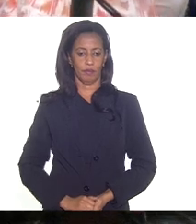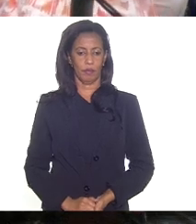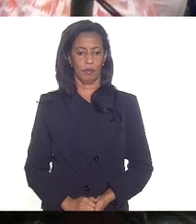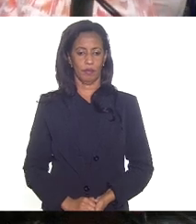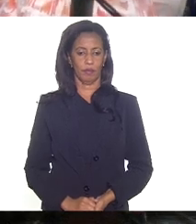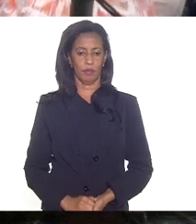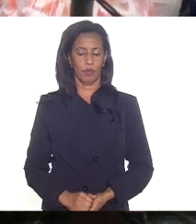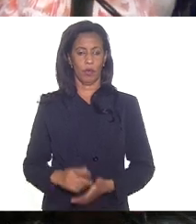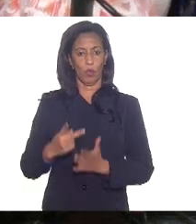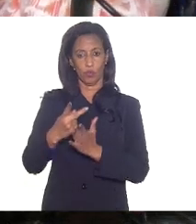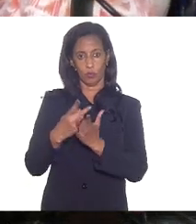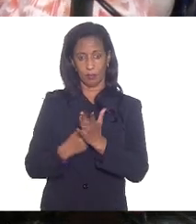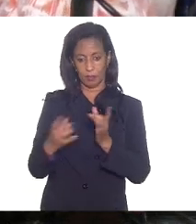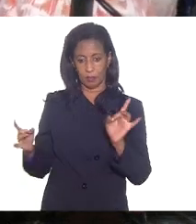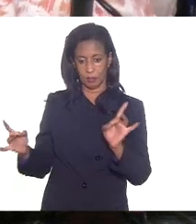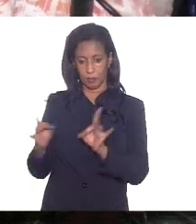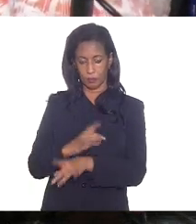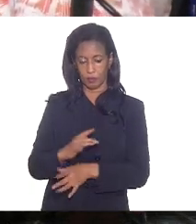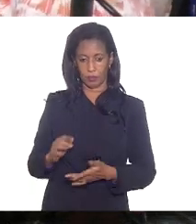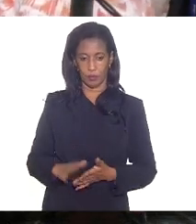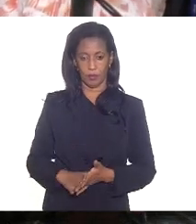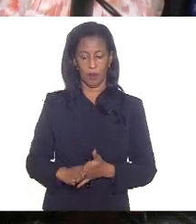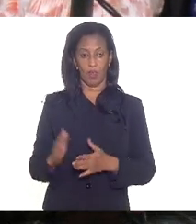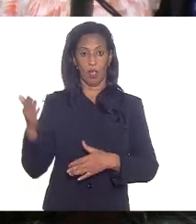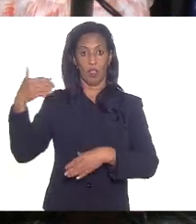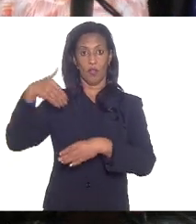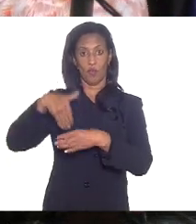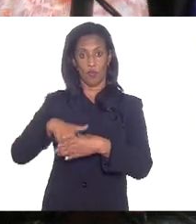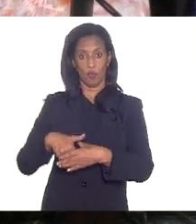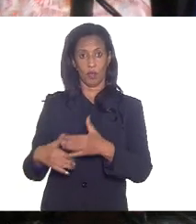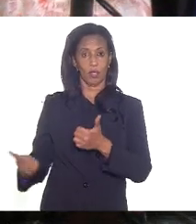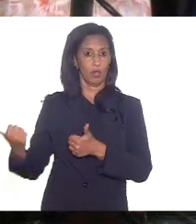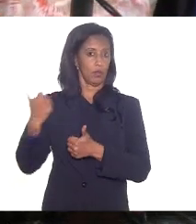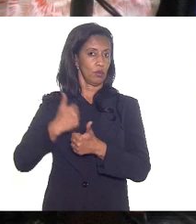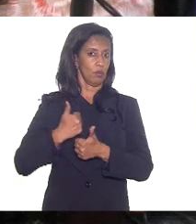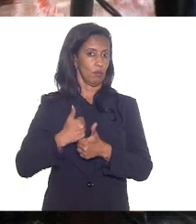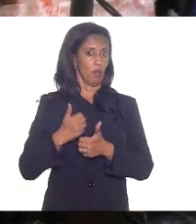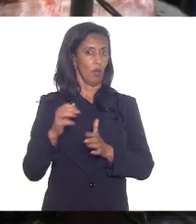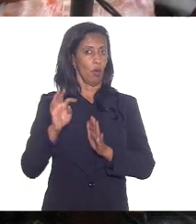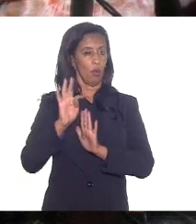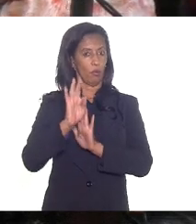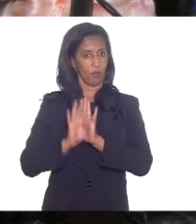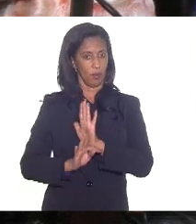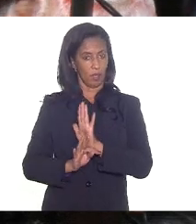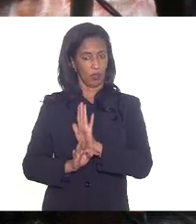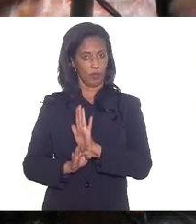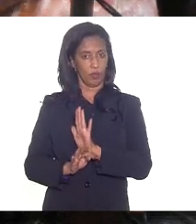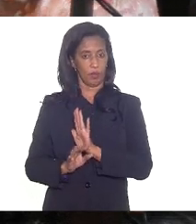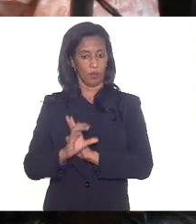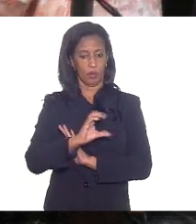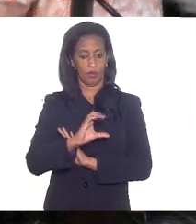Os pareceres emitidos em votação substitutivo conforme a final de redação da CCJ.